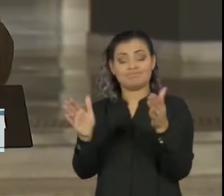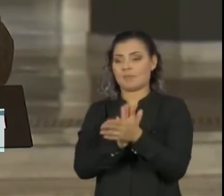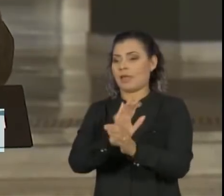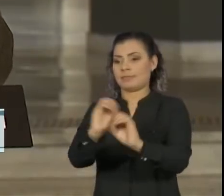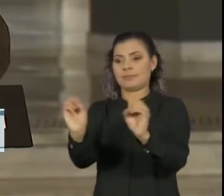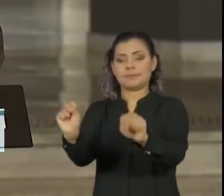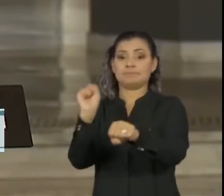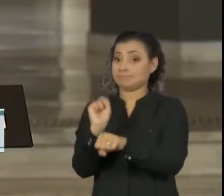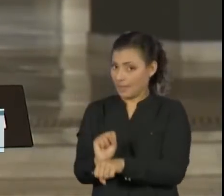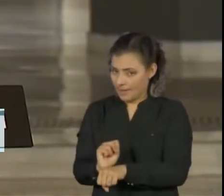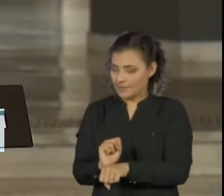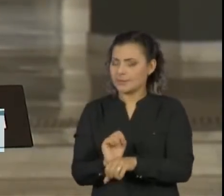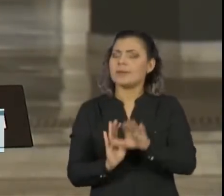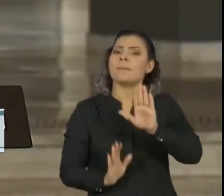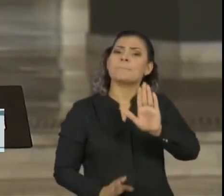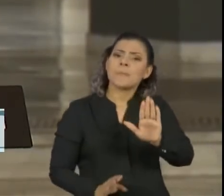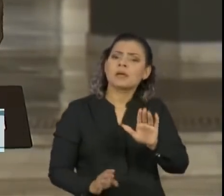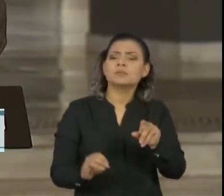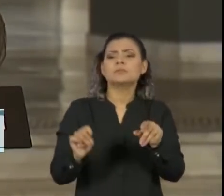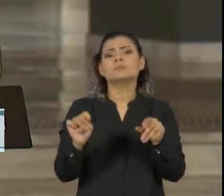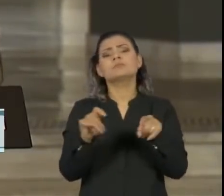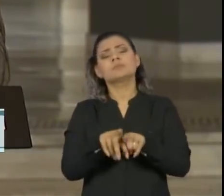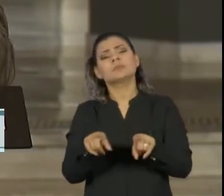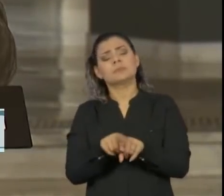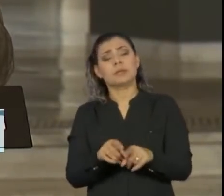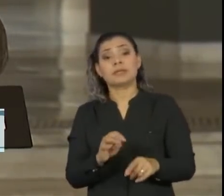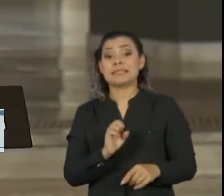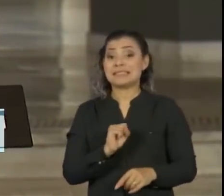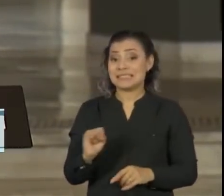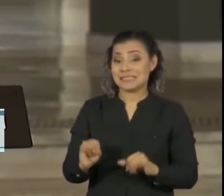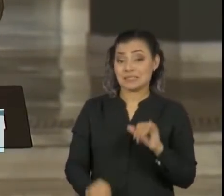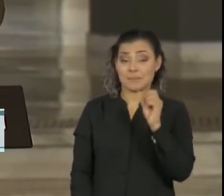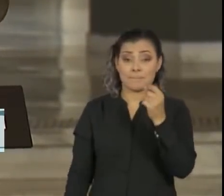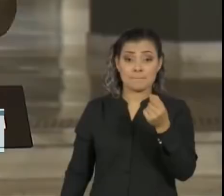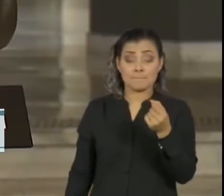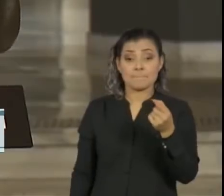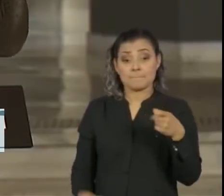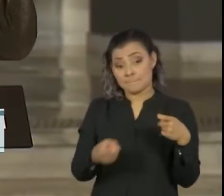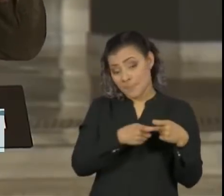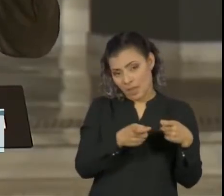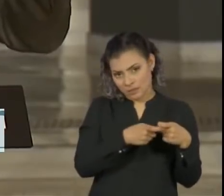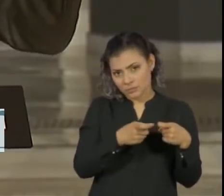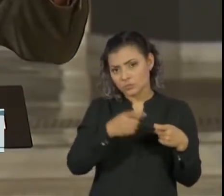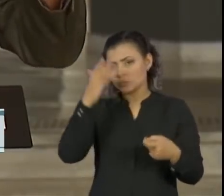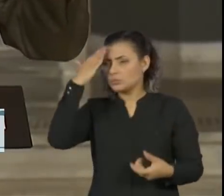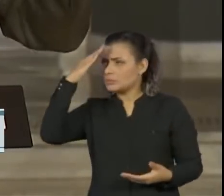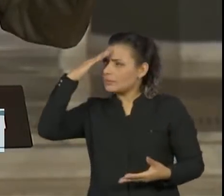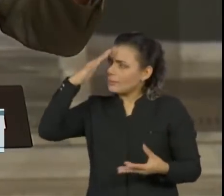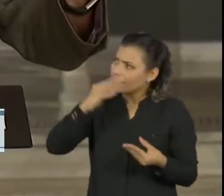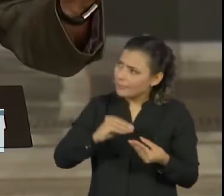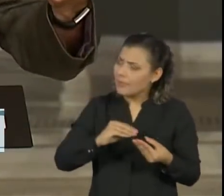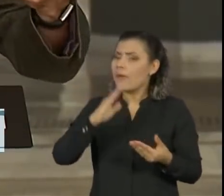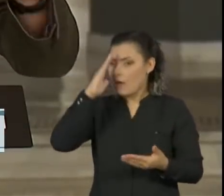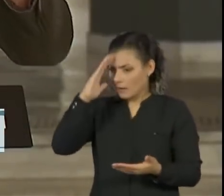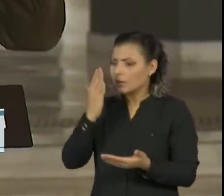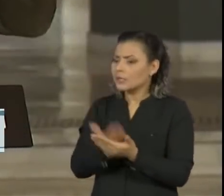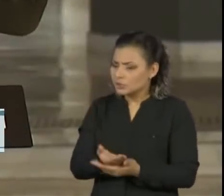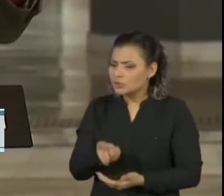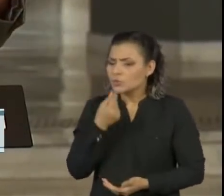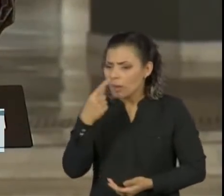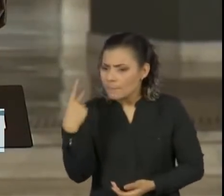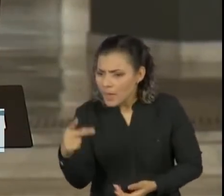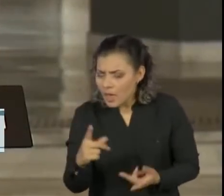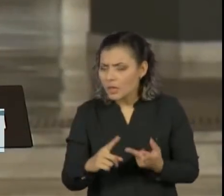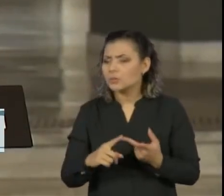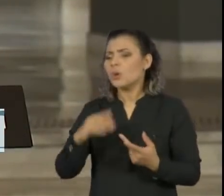outro lado, se um médico ele acreditar em determinados estudos, ou